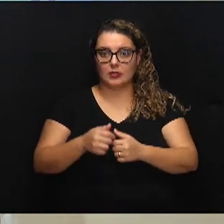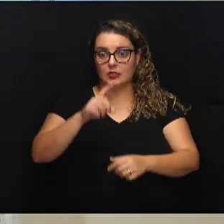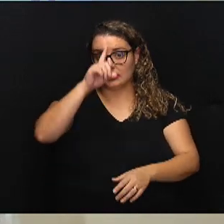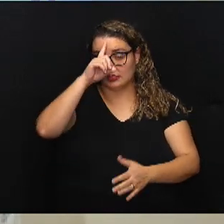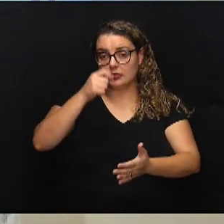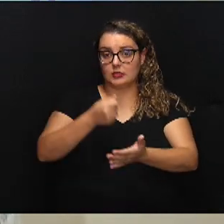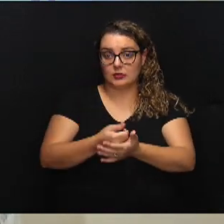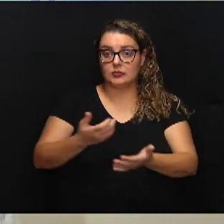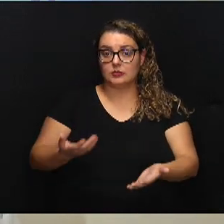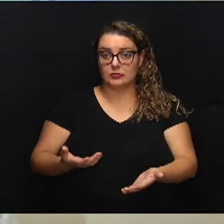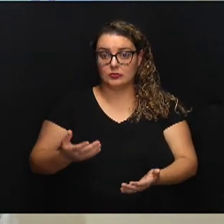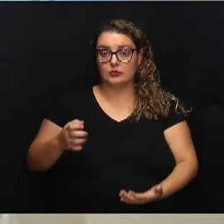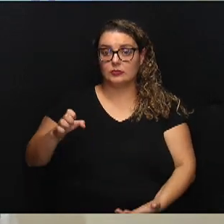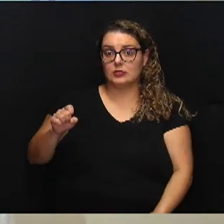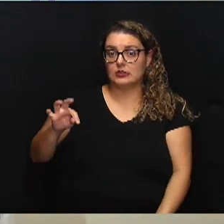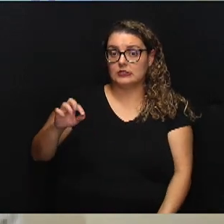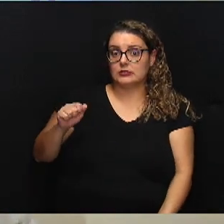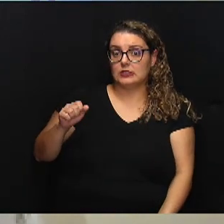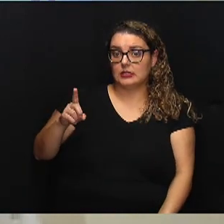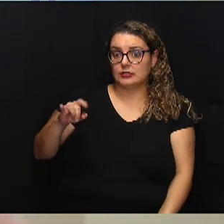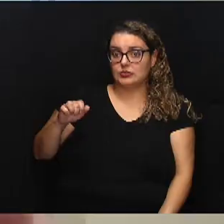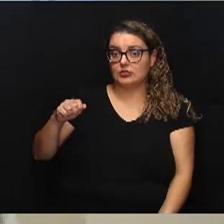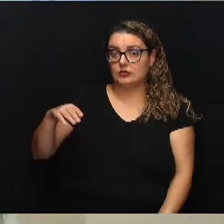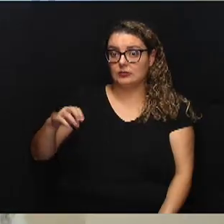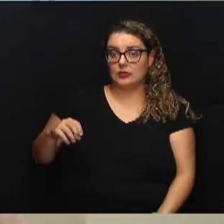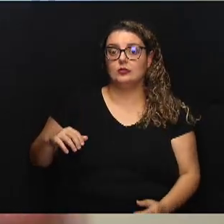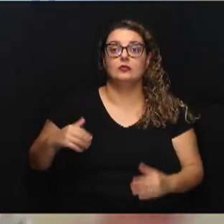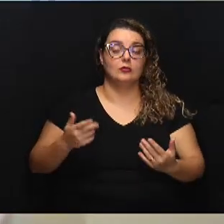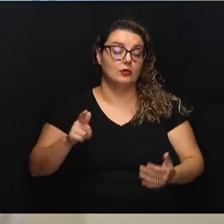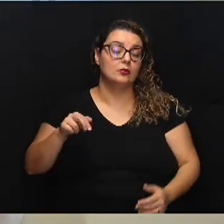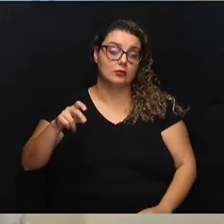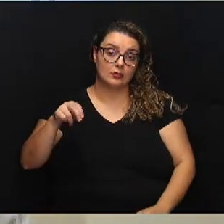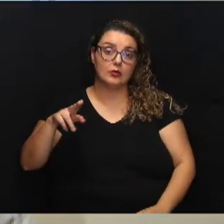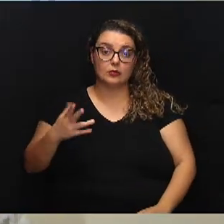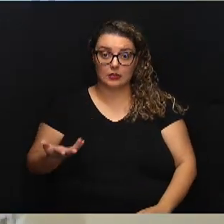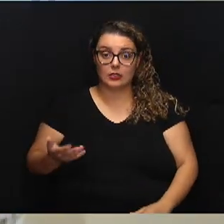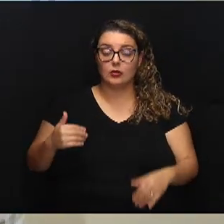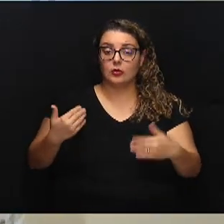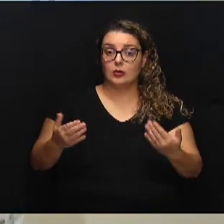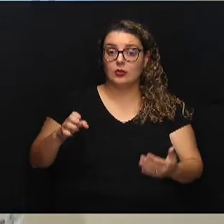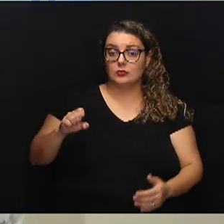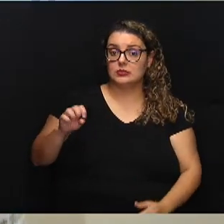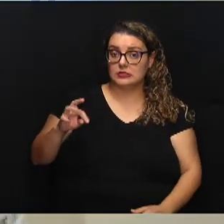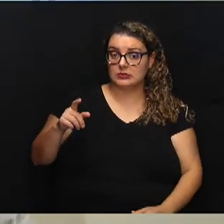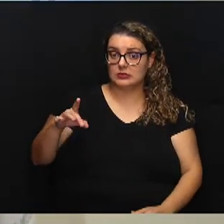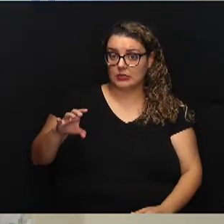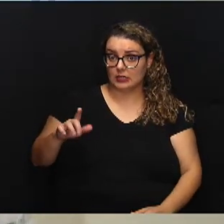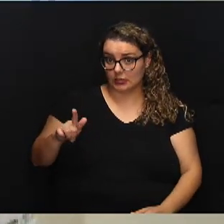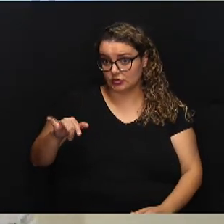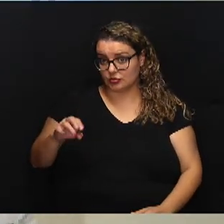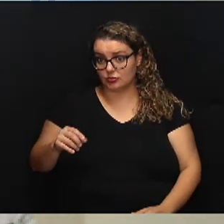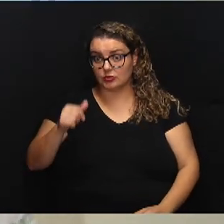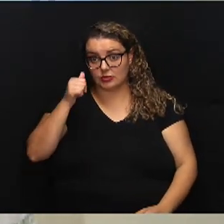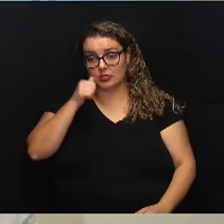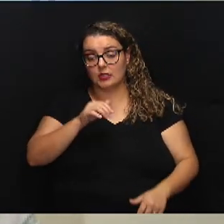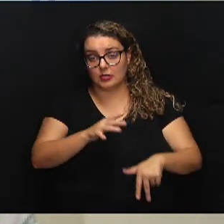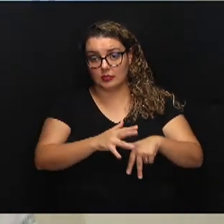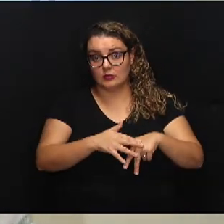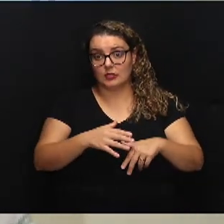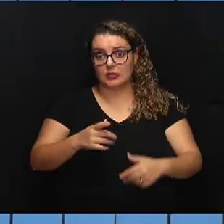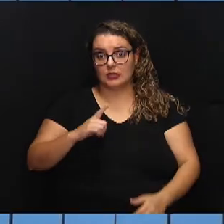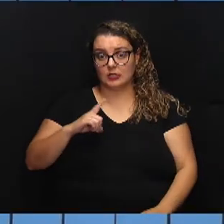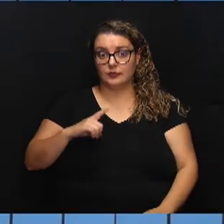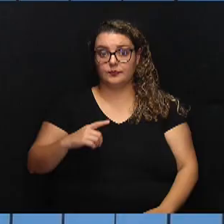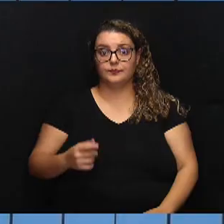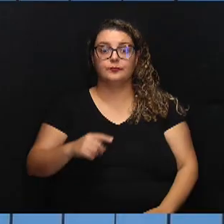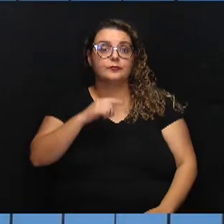determinar o estadiamento, ou seja, eu consigo dizer qual que é o grau, qual que é o estágio que essa paciente se encontra. Doutora,